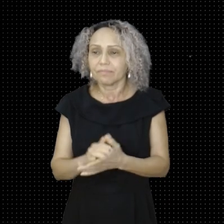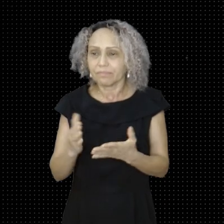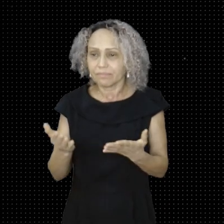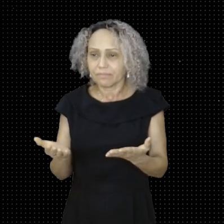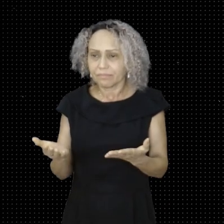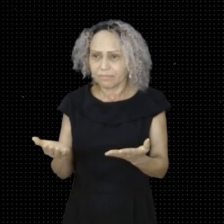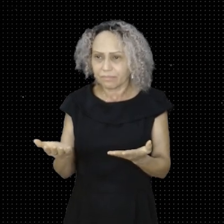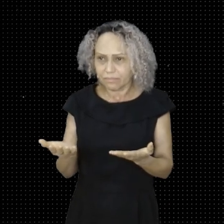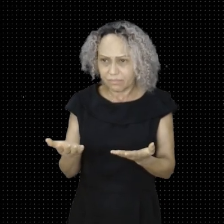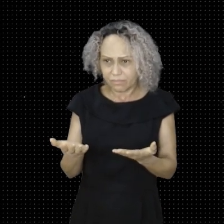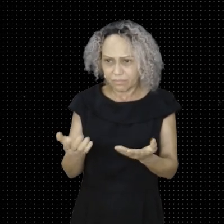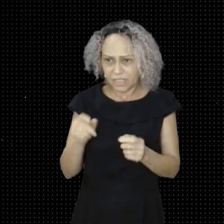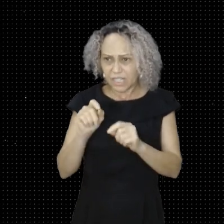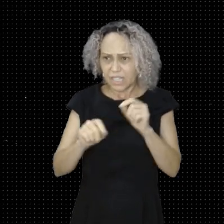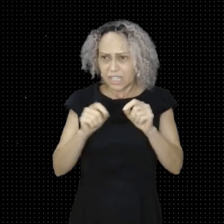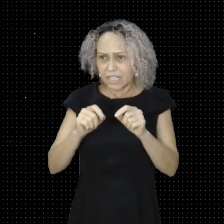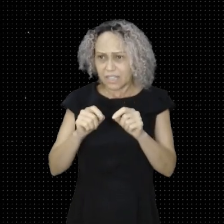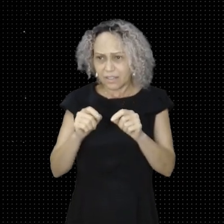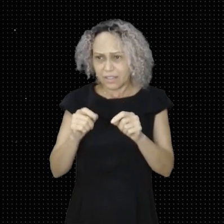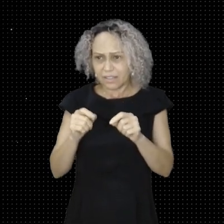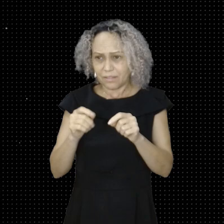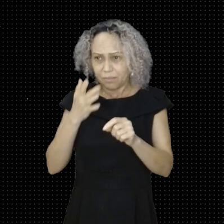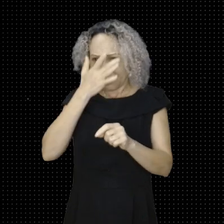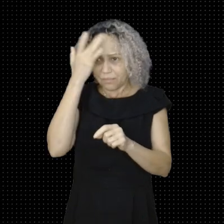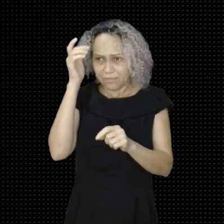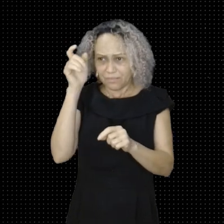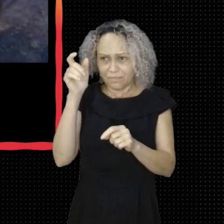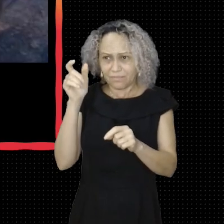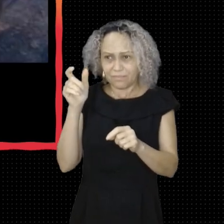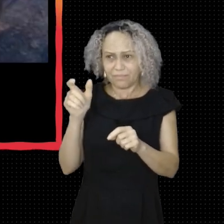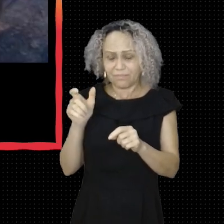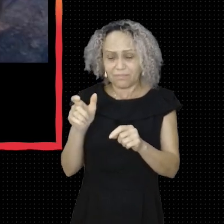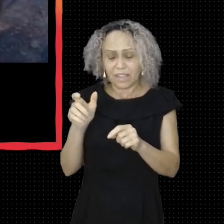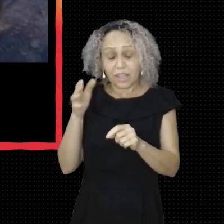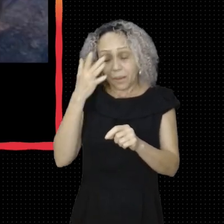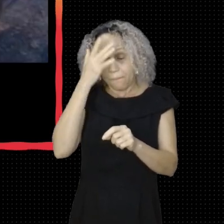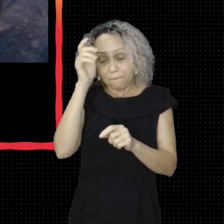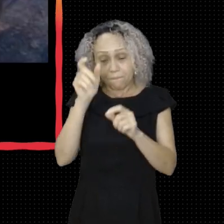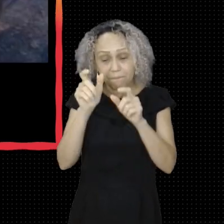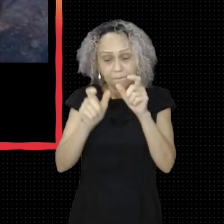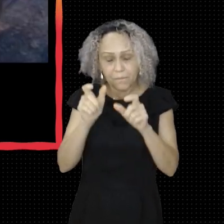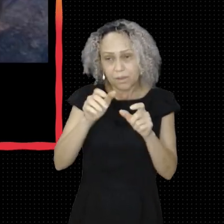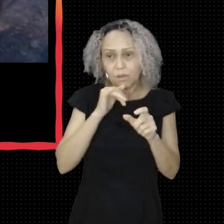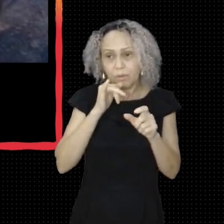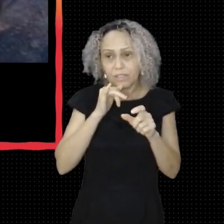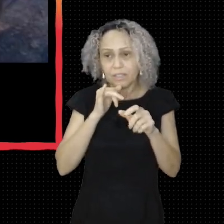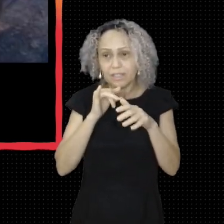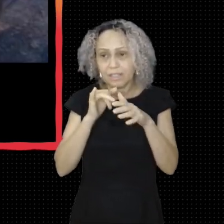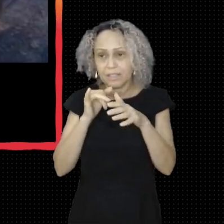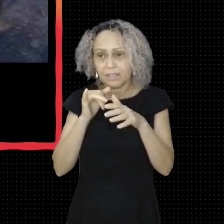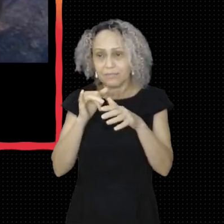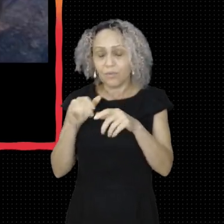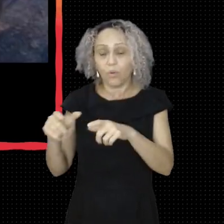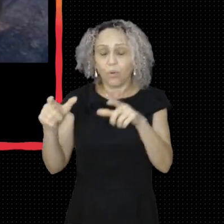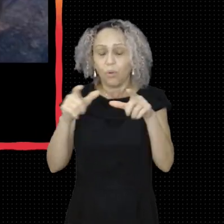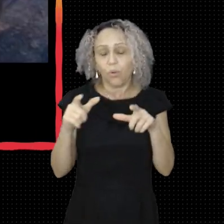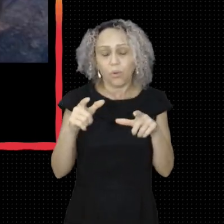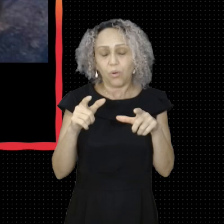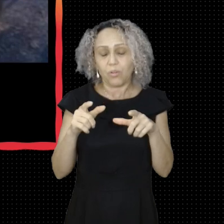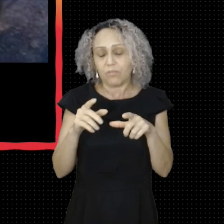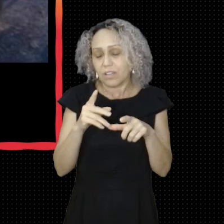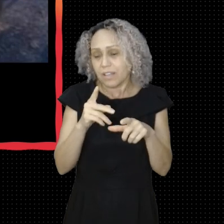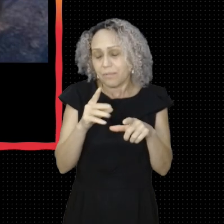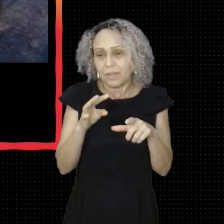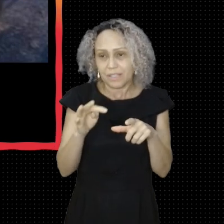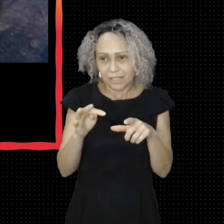Veículos inegavelmente petistas. Roda a vinheta e para tudo. Olha essa foto enviada pela